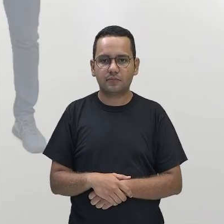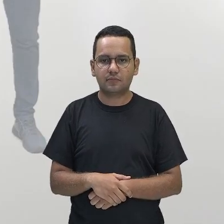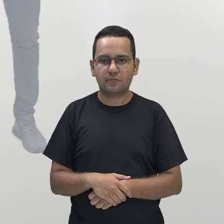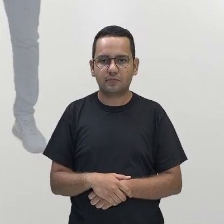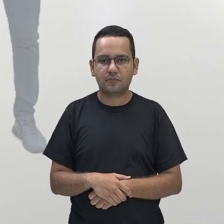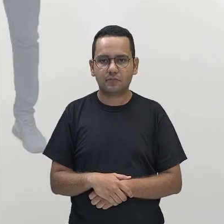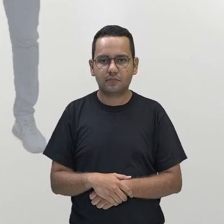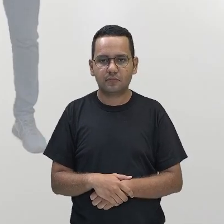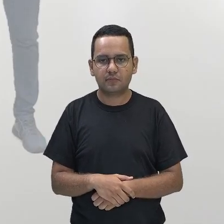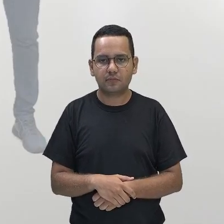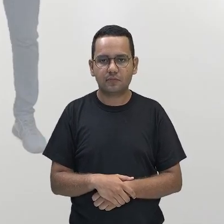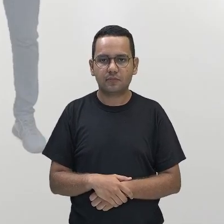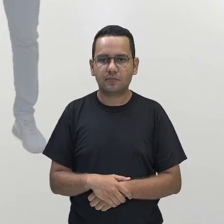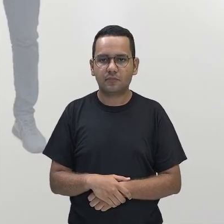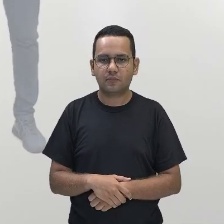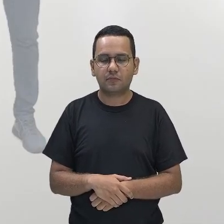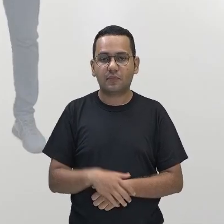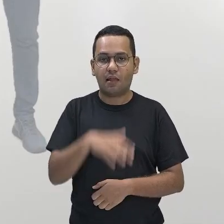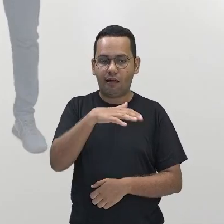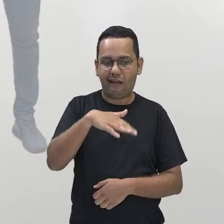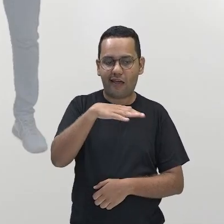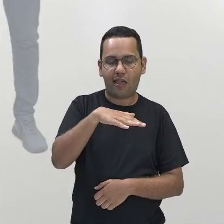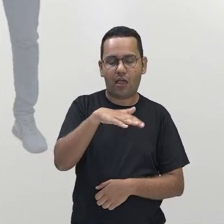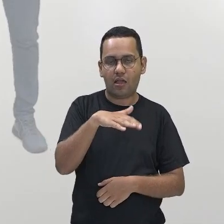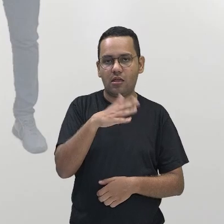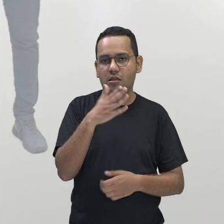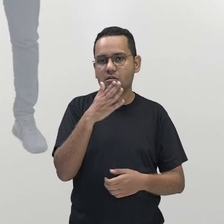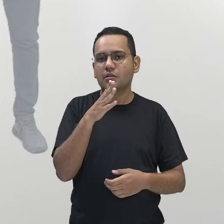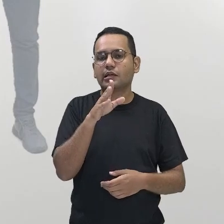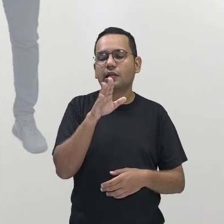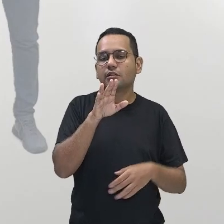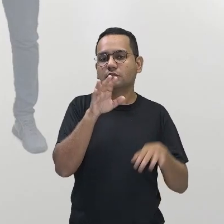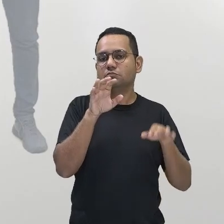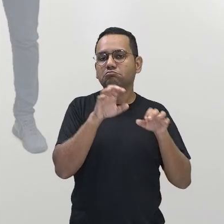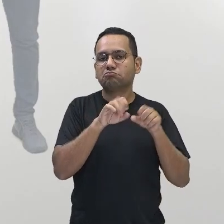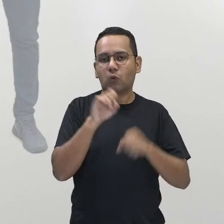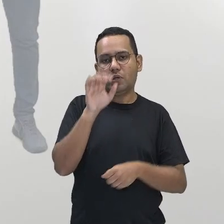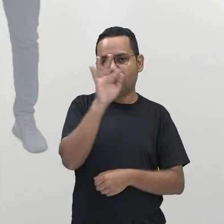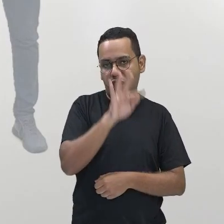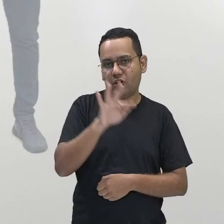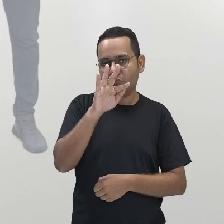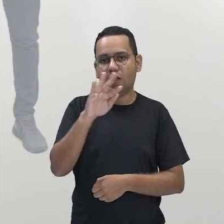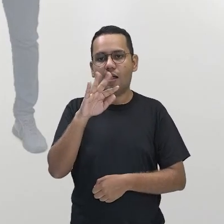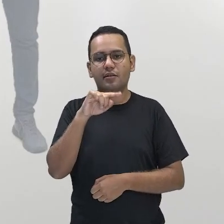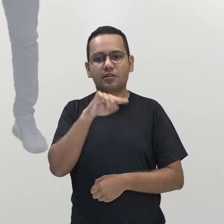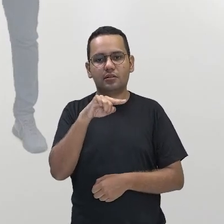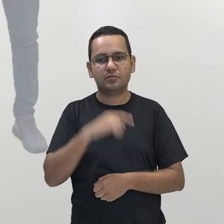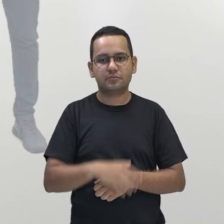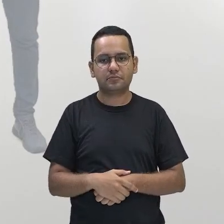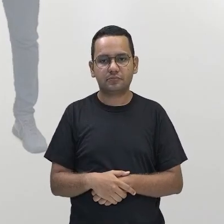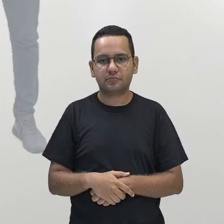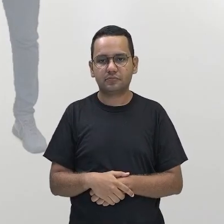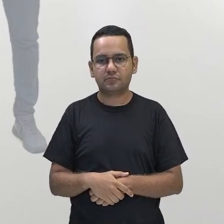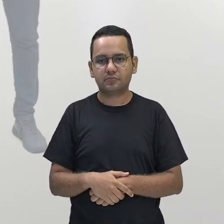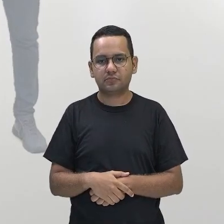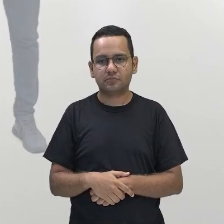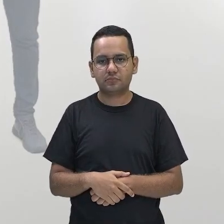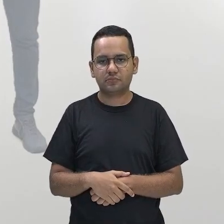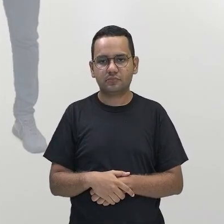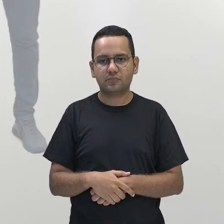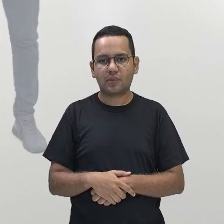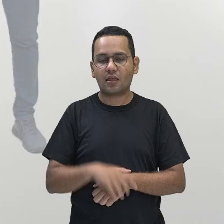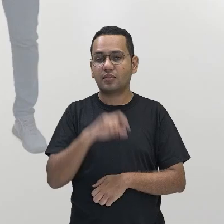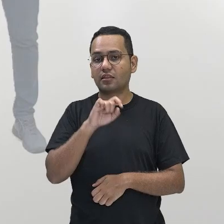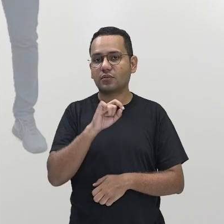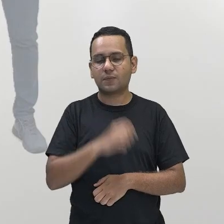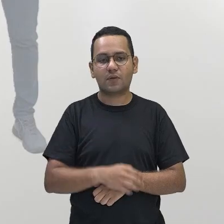nos estudos do ensino superior, sabe, nas faculdades, quando se estão obtendo aí os trabalhos de